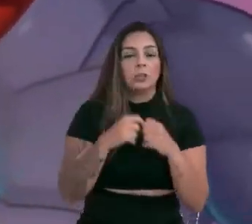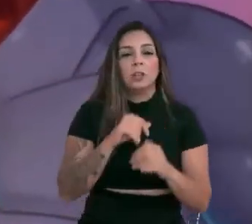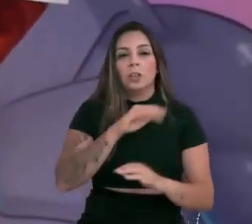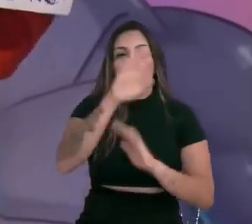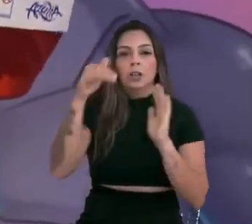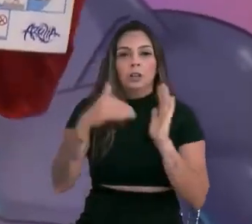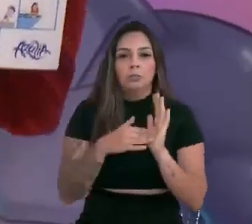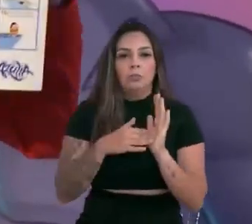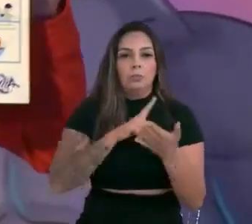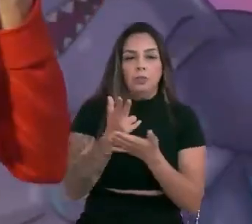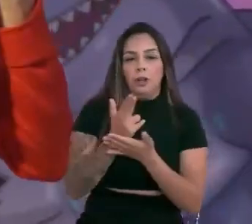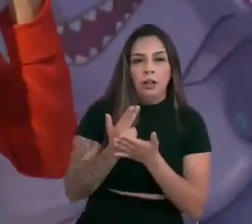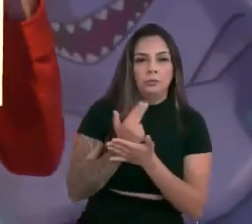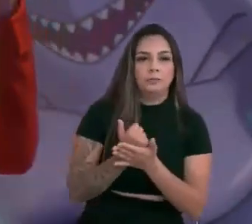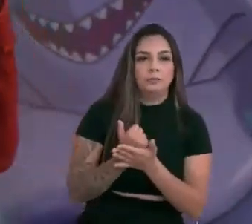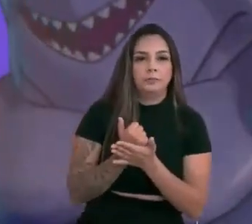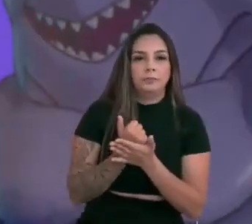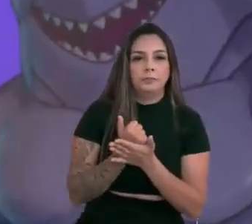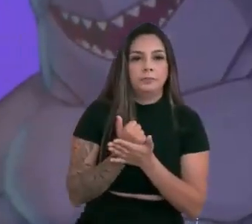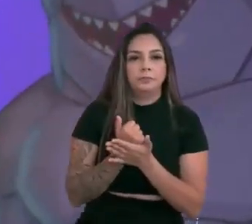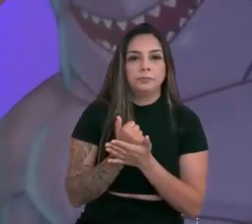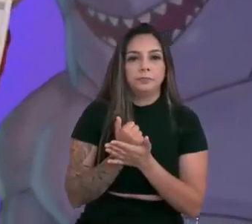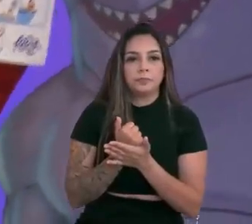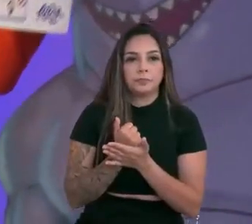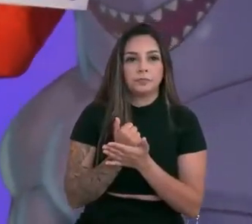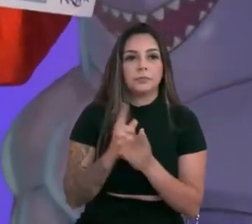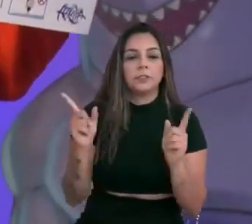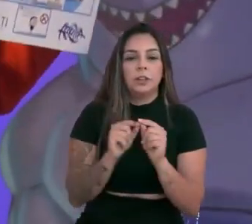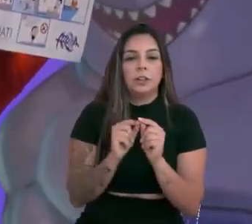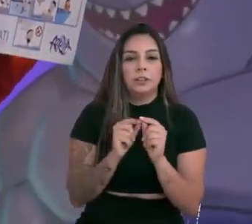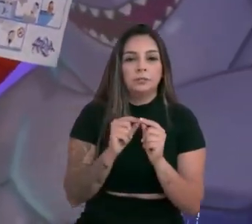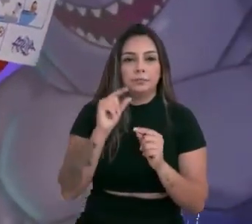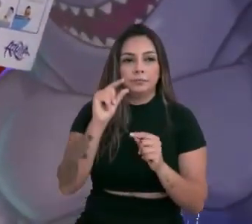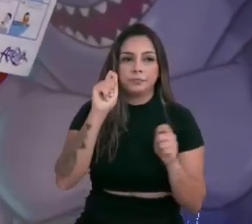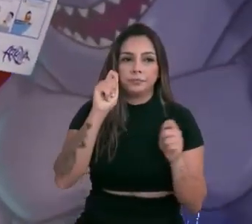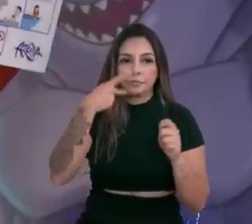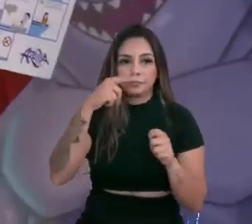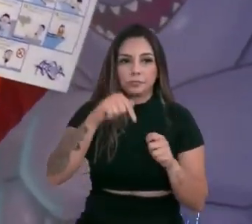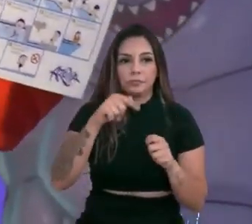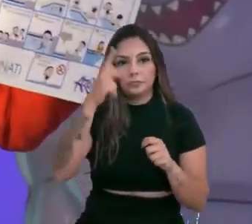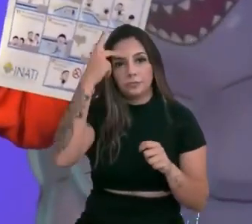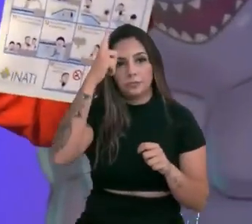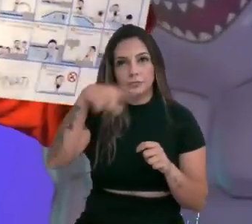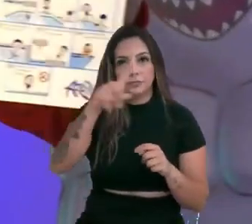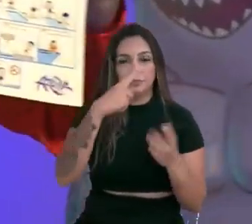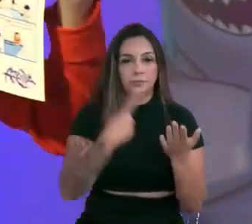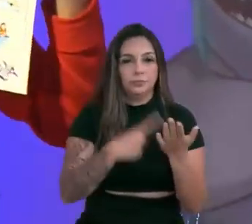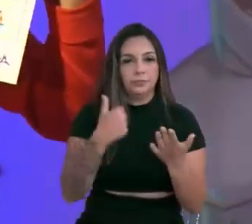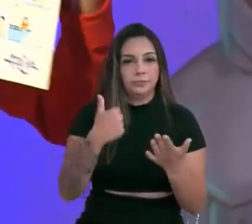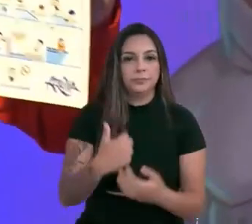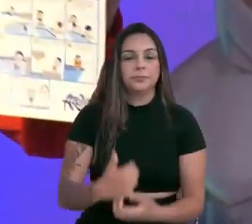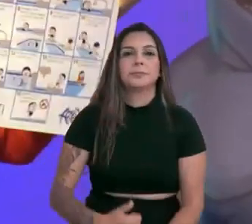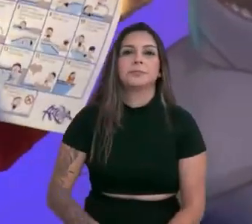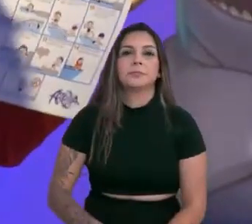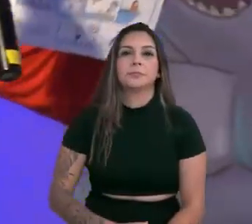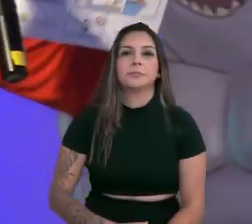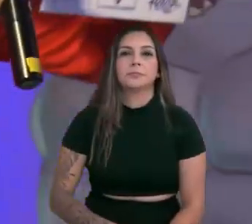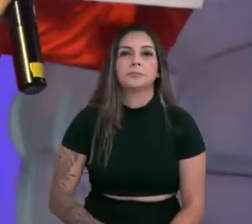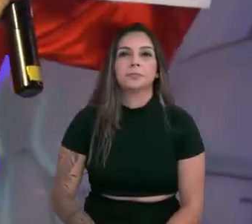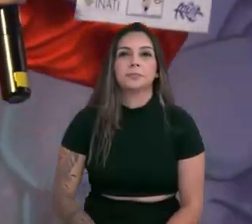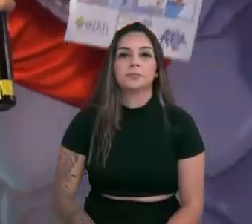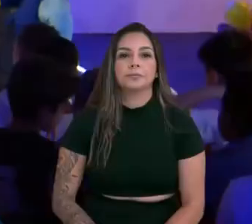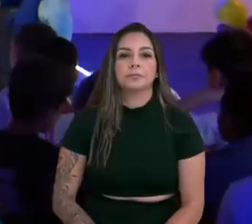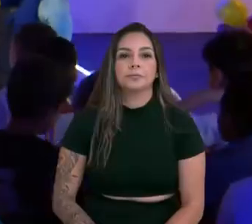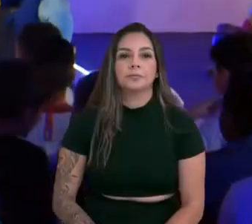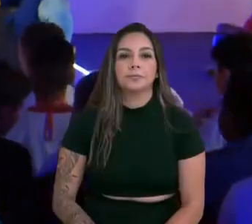de desenhos, que resumindo um pouquinho do que foi falado aqui para vocês, combinado? E tem mais uma surpresinha